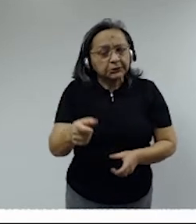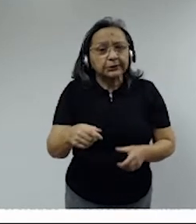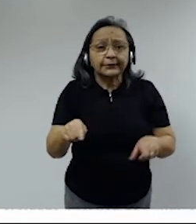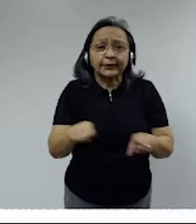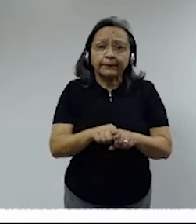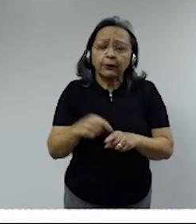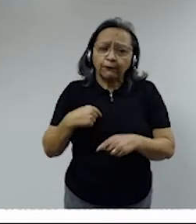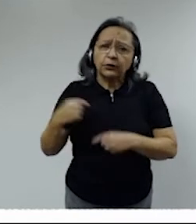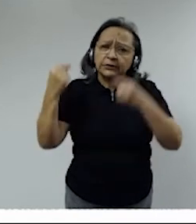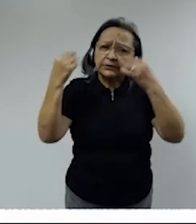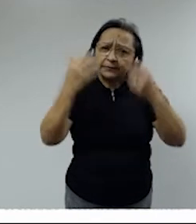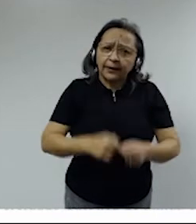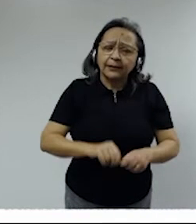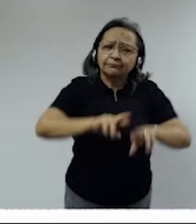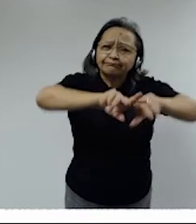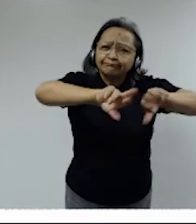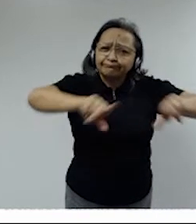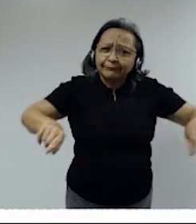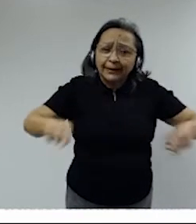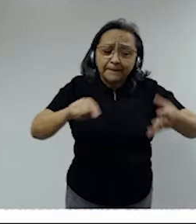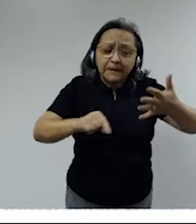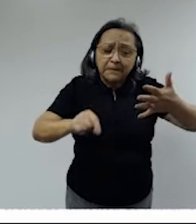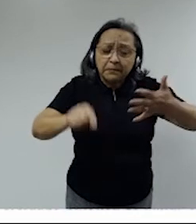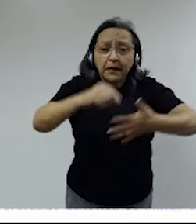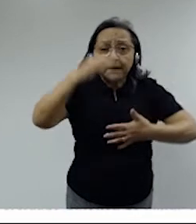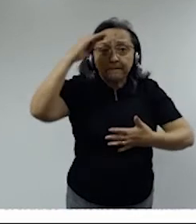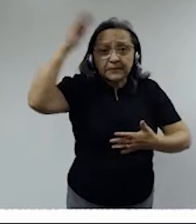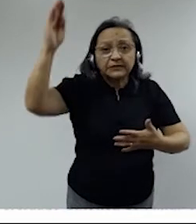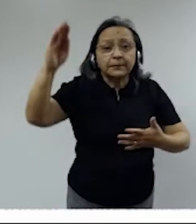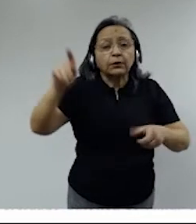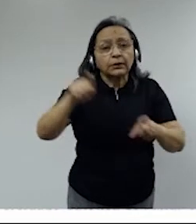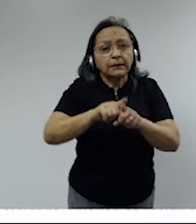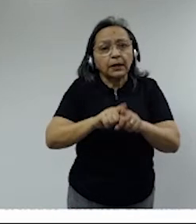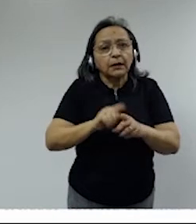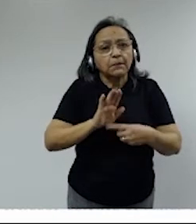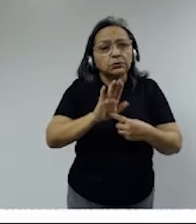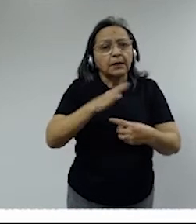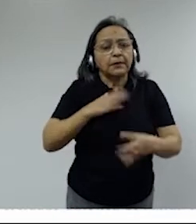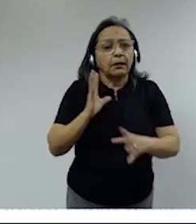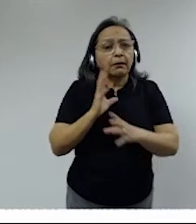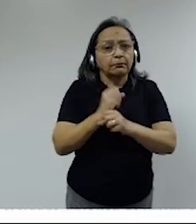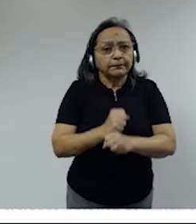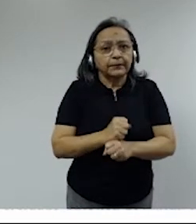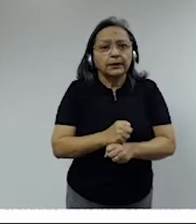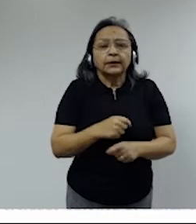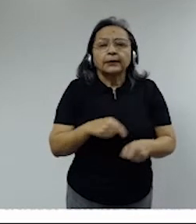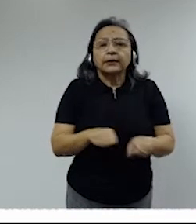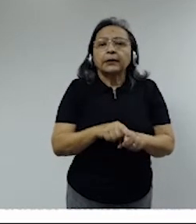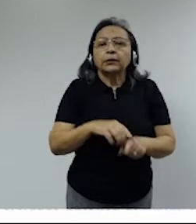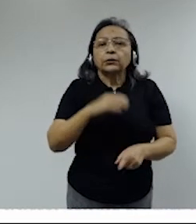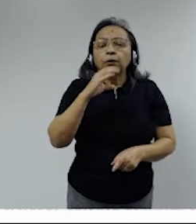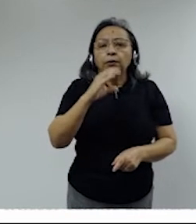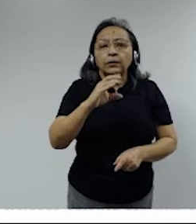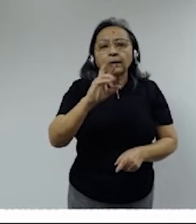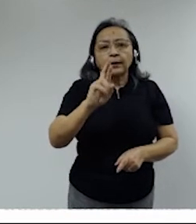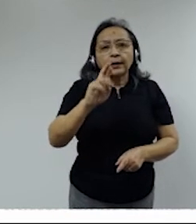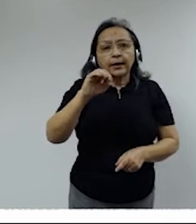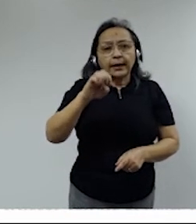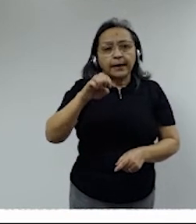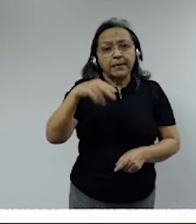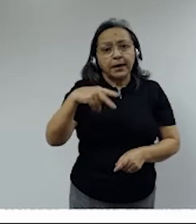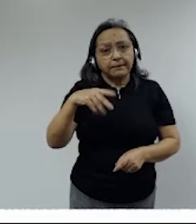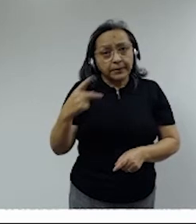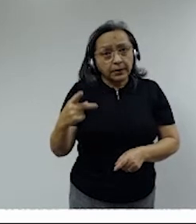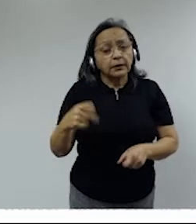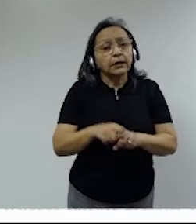sobre os aspectos principais e trazer a minha conclusão. Do CREMEP também, que surgiu, isso foi debatido,